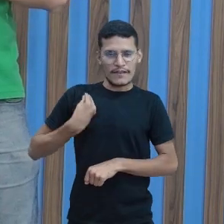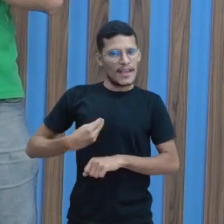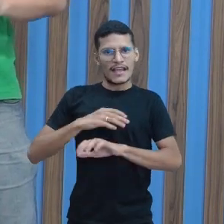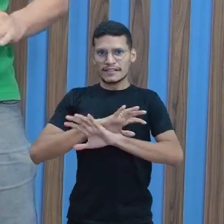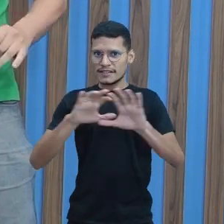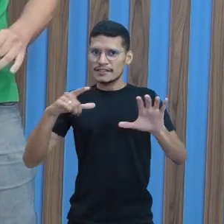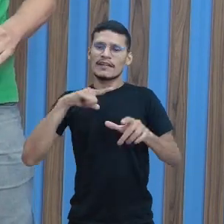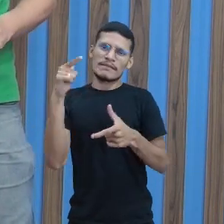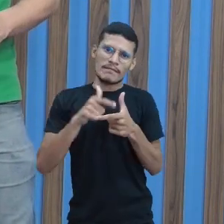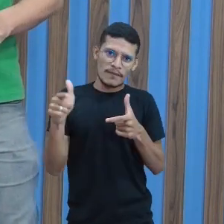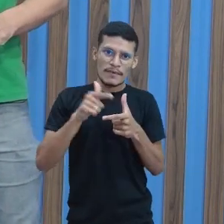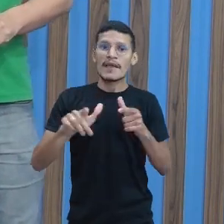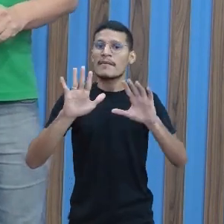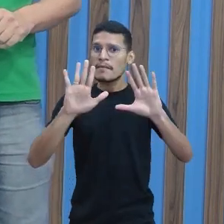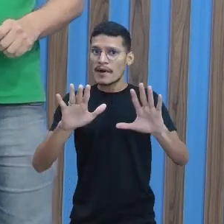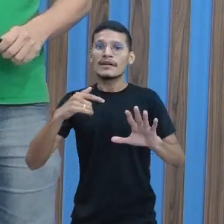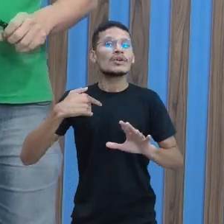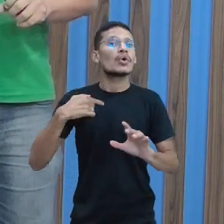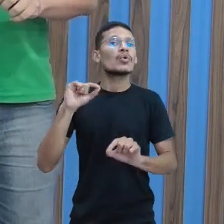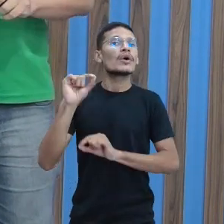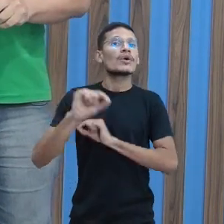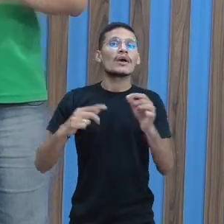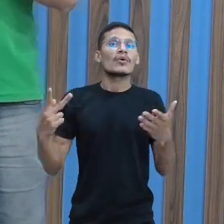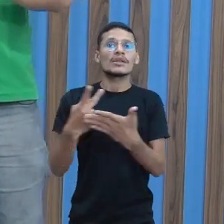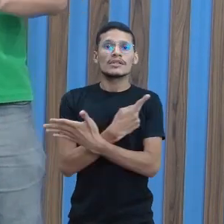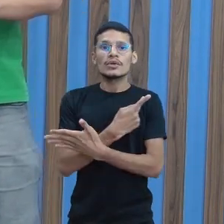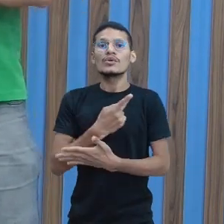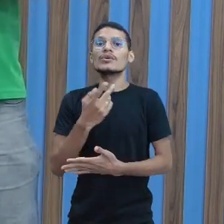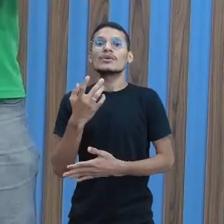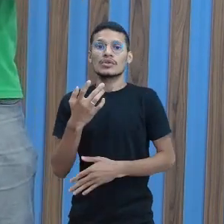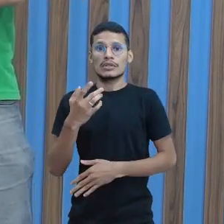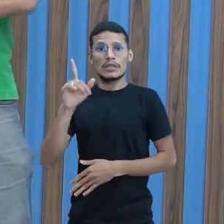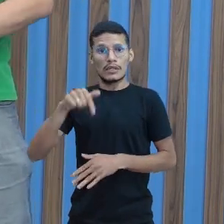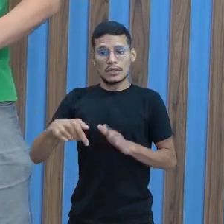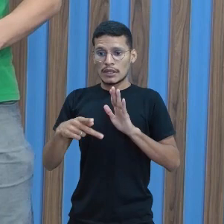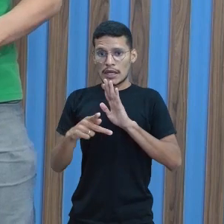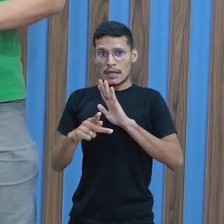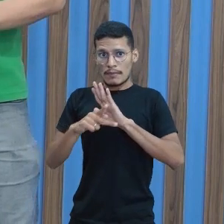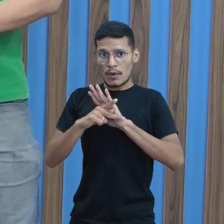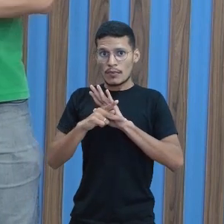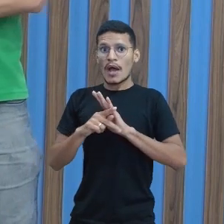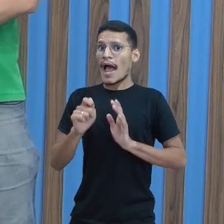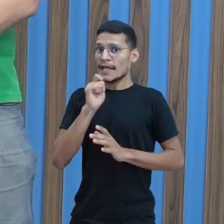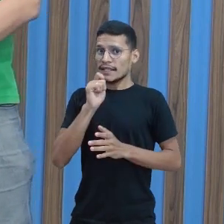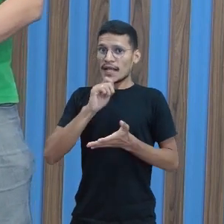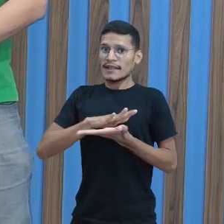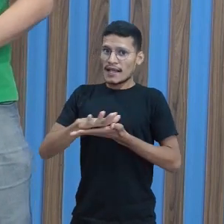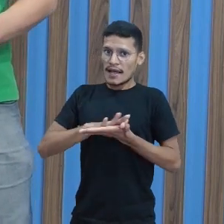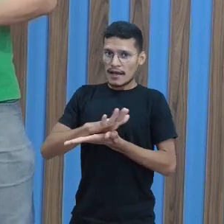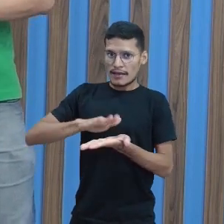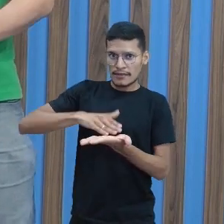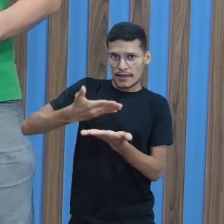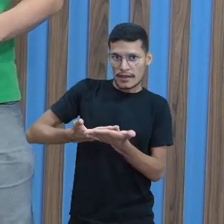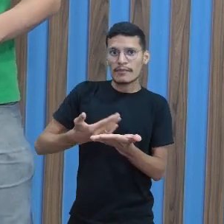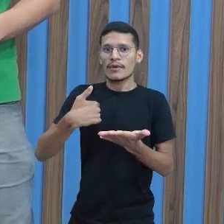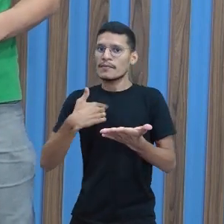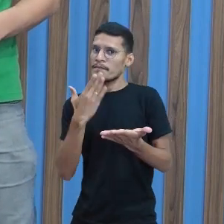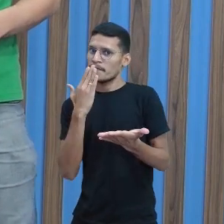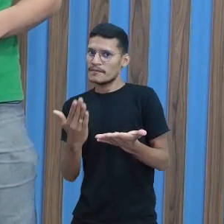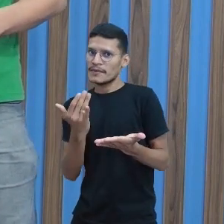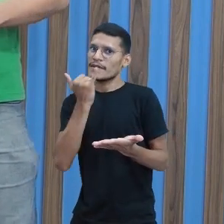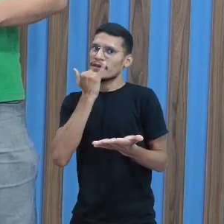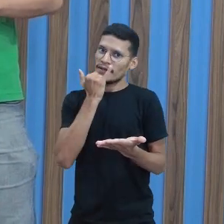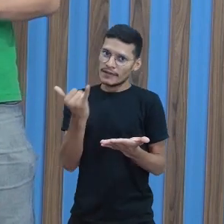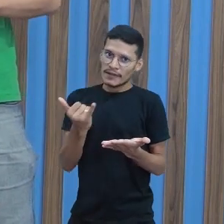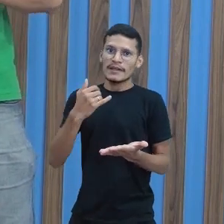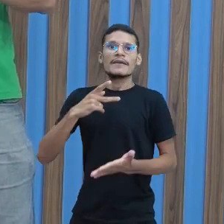às vezes dá uma falha, tá bom? Então, o que aconteceu é que o som não tinha chegado ao nosso intérprete, a Plínio, né? Então, peço desculpa a Plínio,